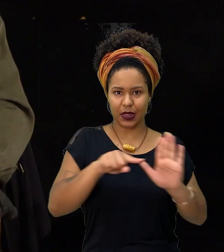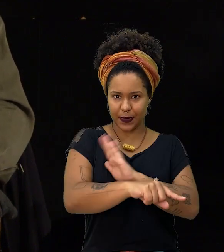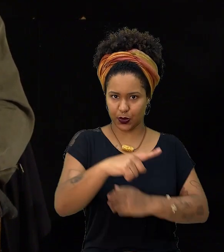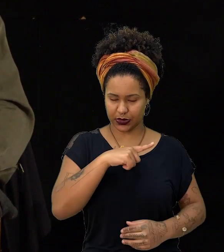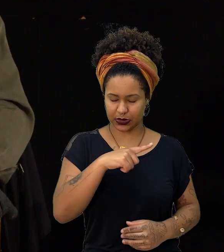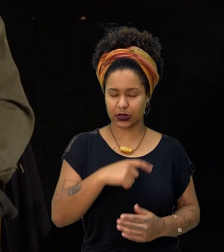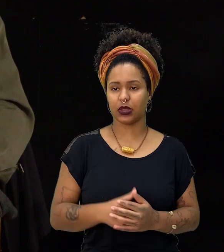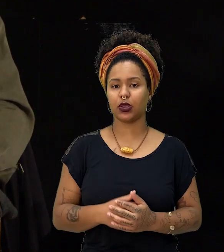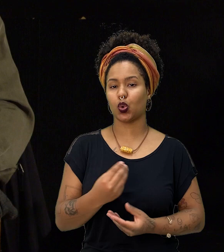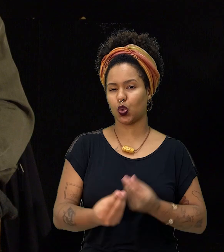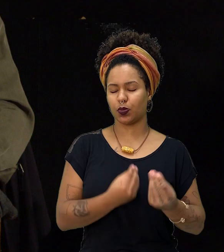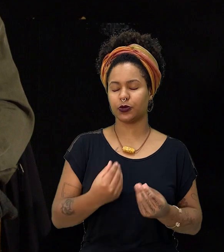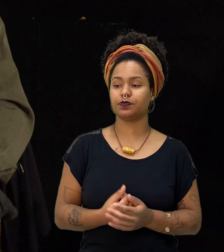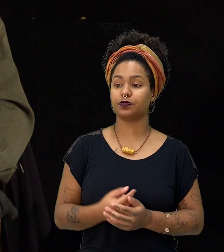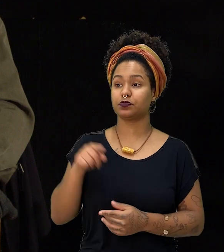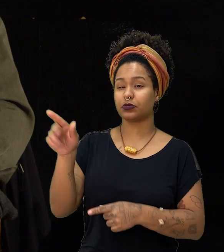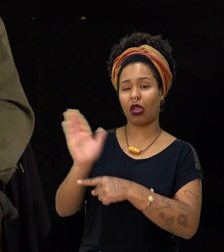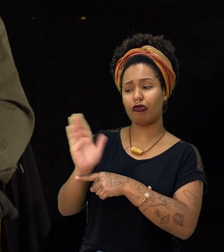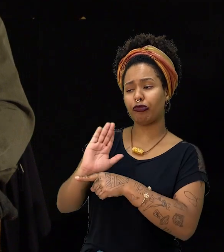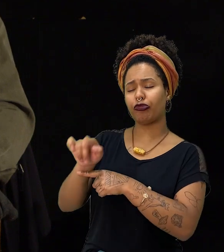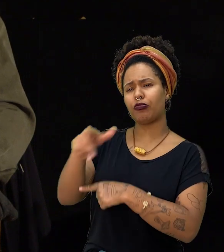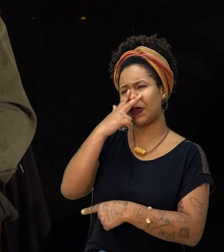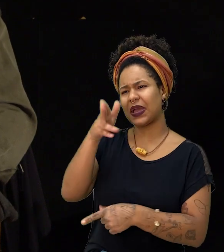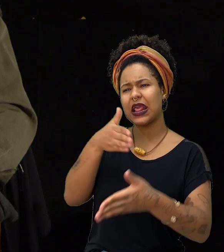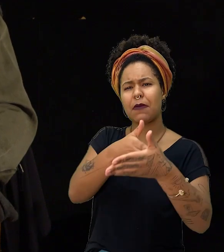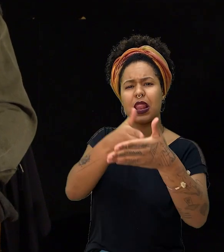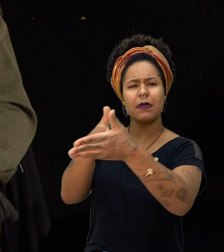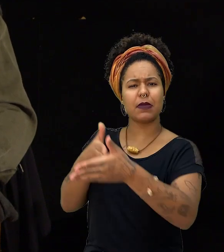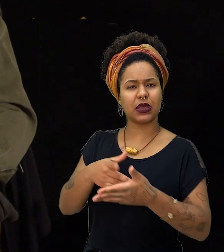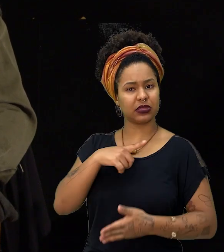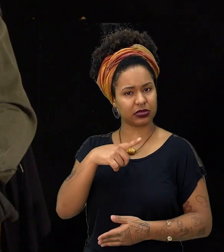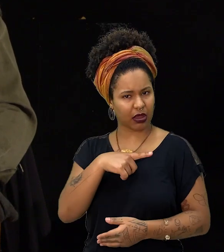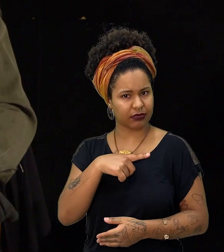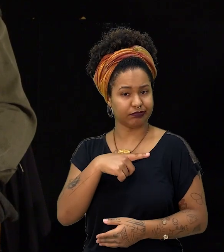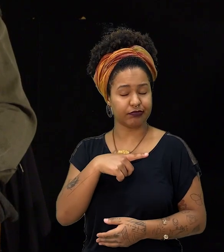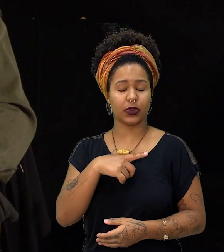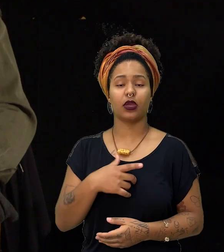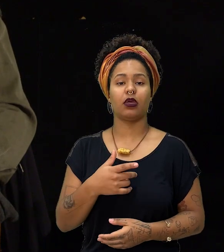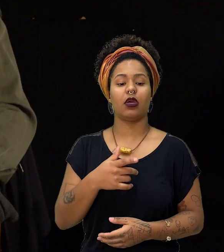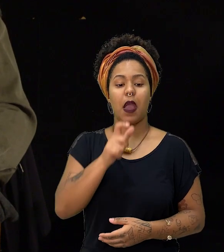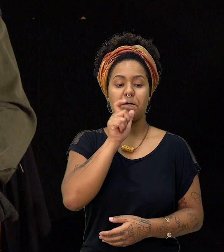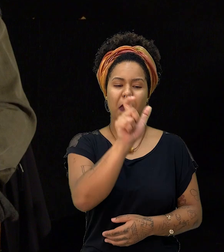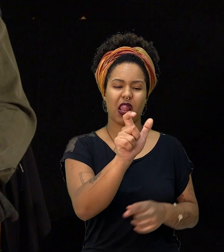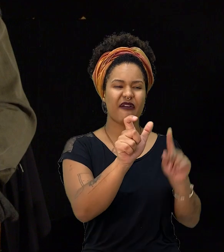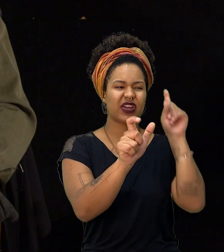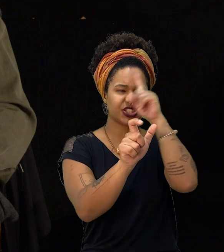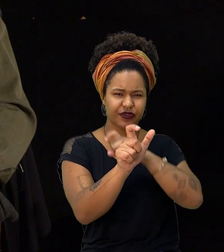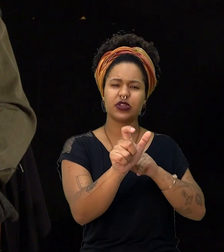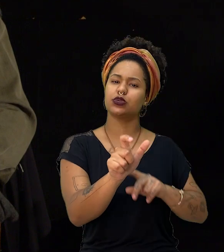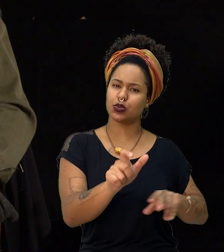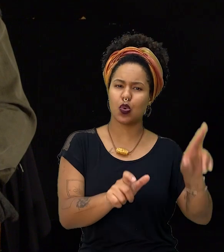que diz o seguinte: o filme parece ter algumas limitações. Usa palavras difíceis